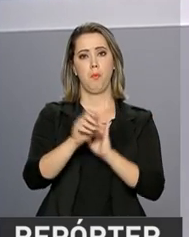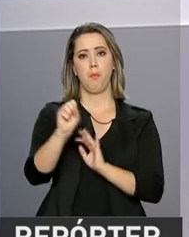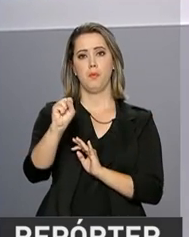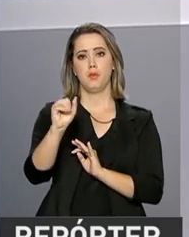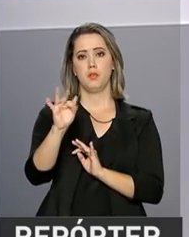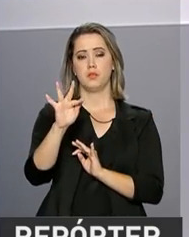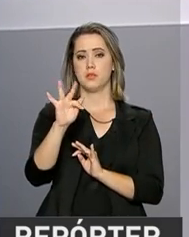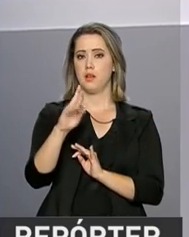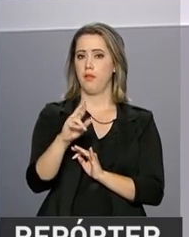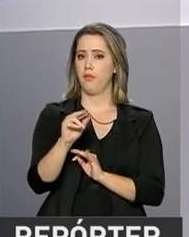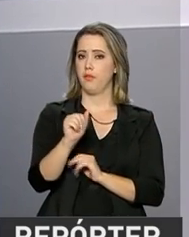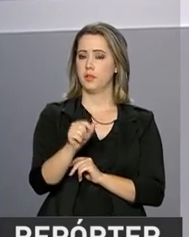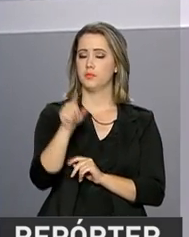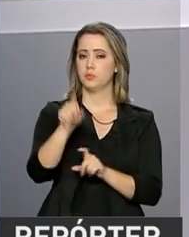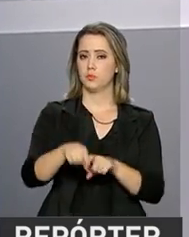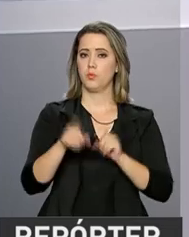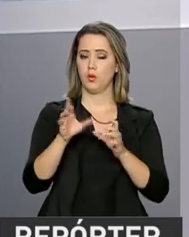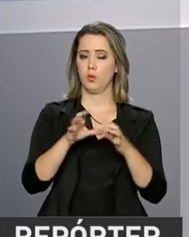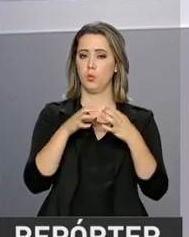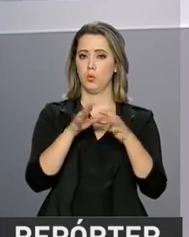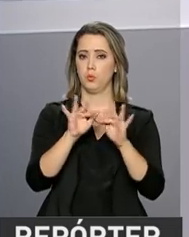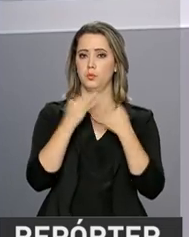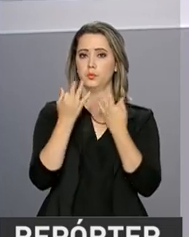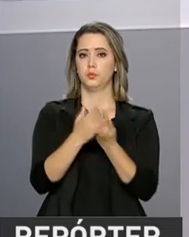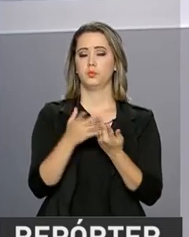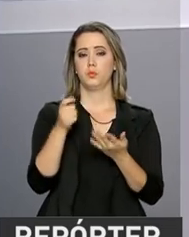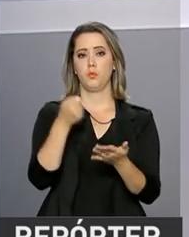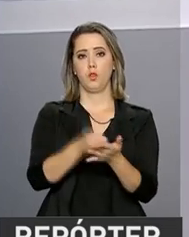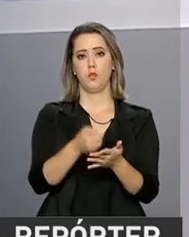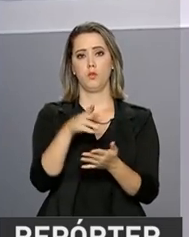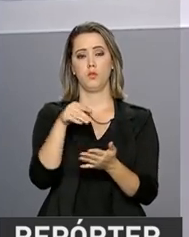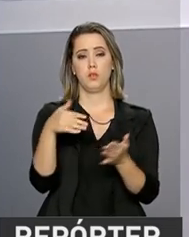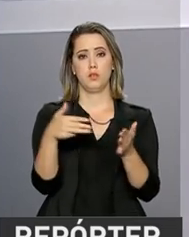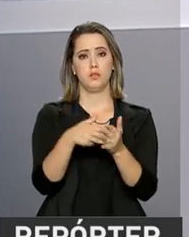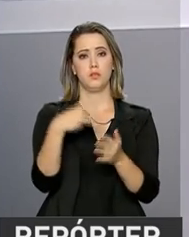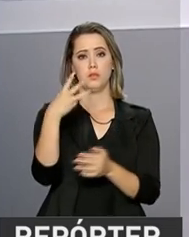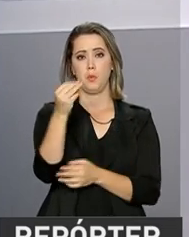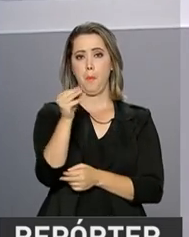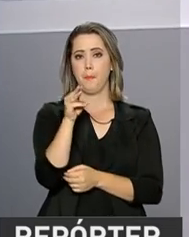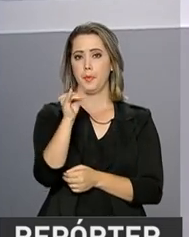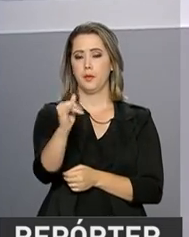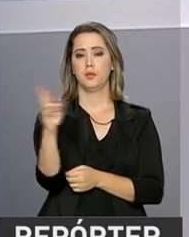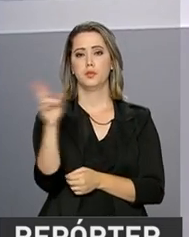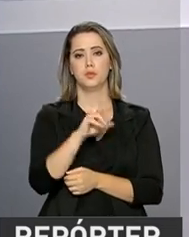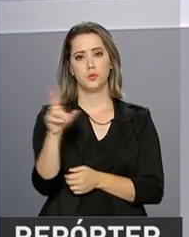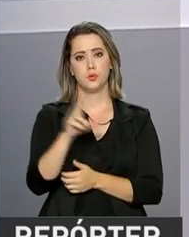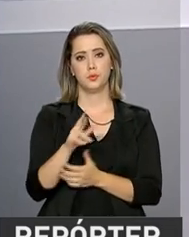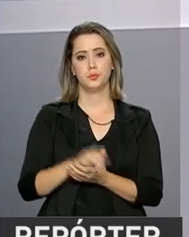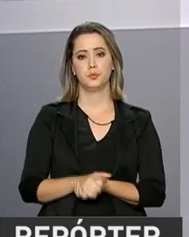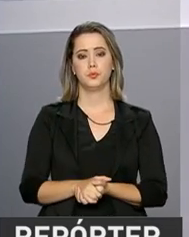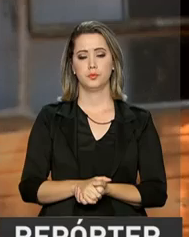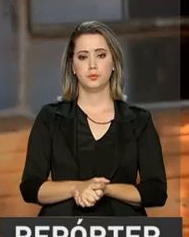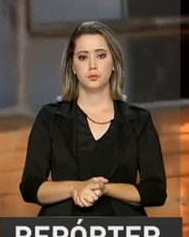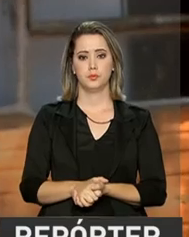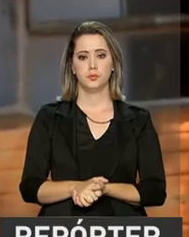Familiar o valor disponível para o financiamento para financiamentos chega a R 30 bilhões